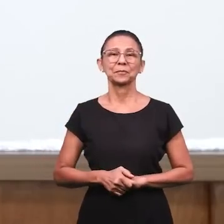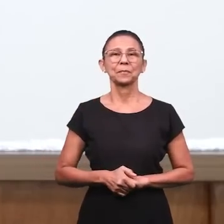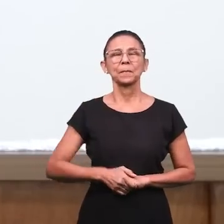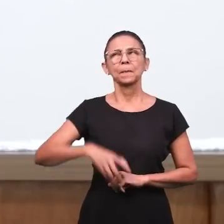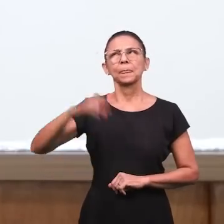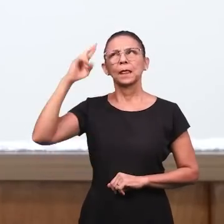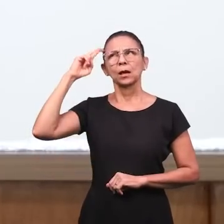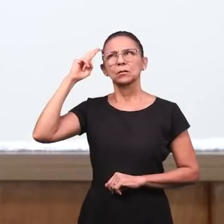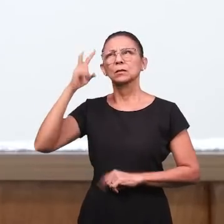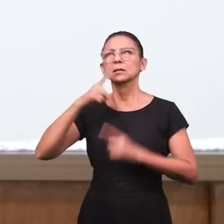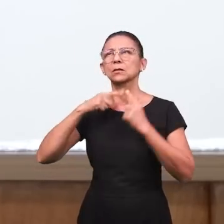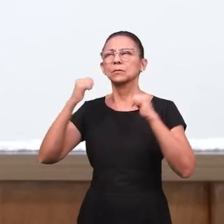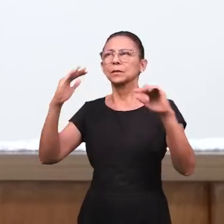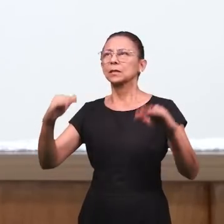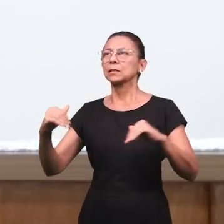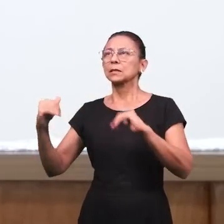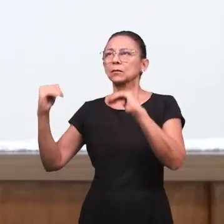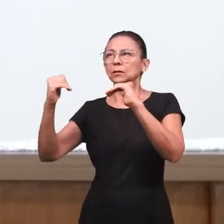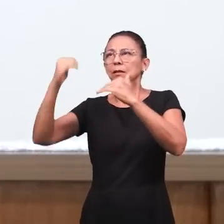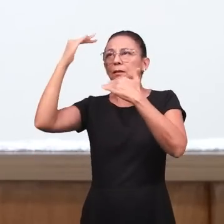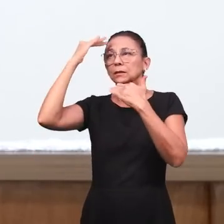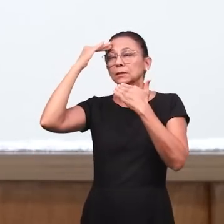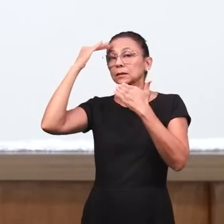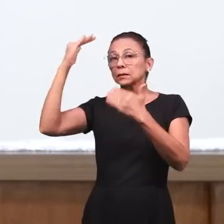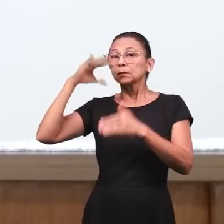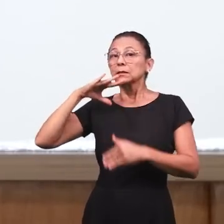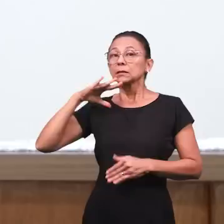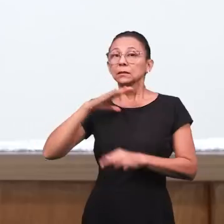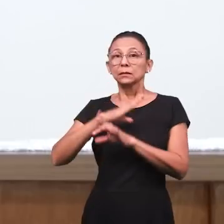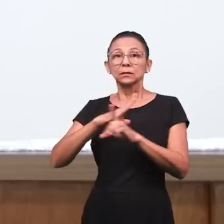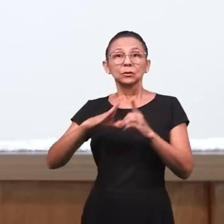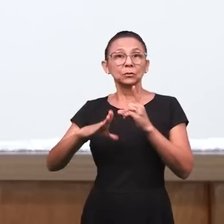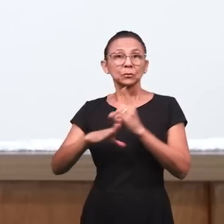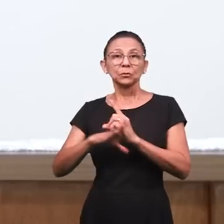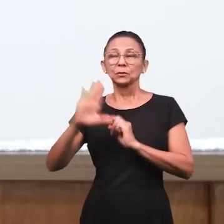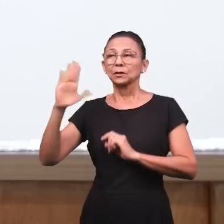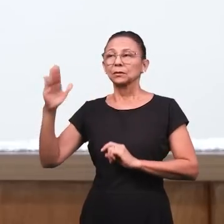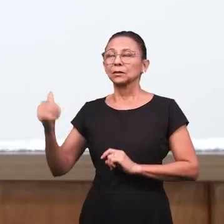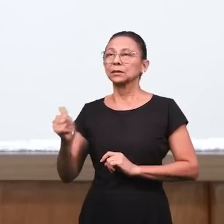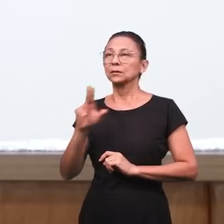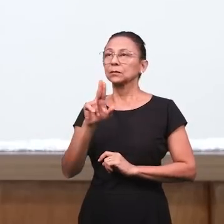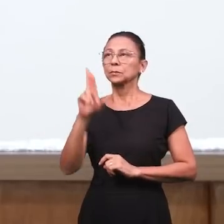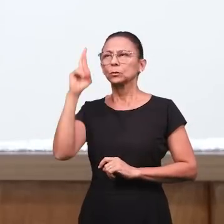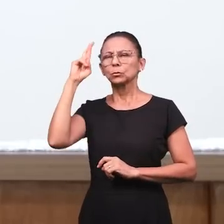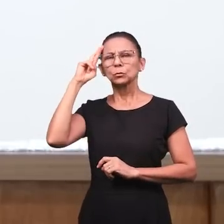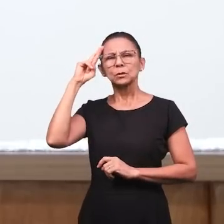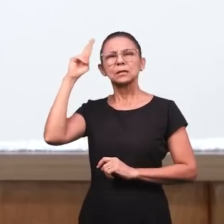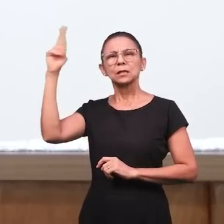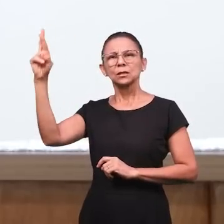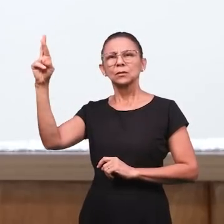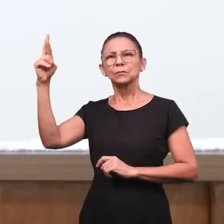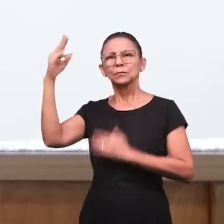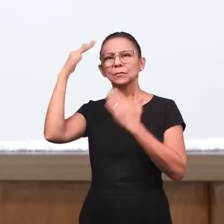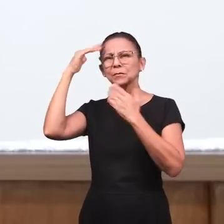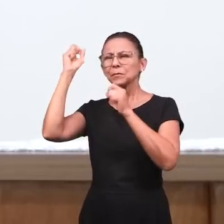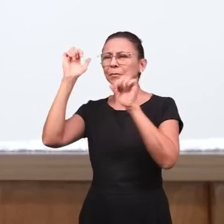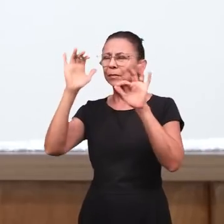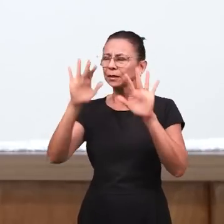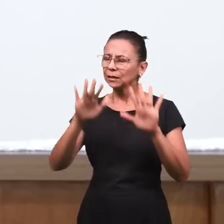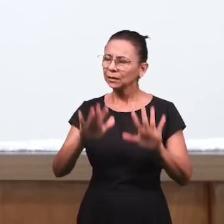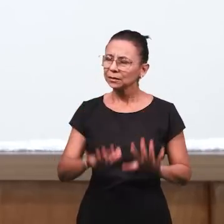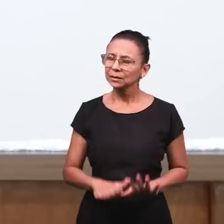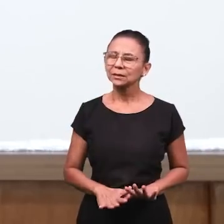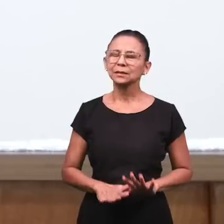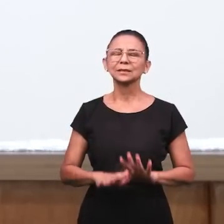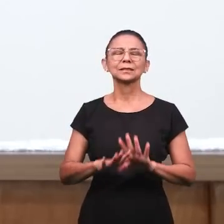te bendizer, te louvar por esse culto de adoração ao Senhor. Pela tua bênção sobre